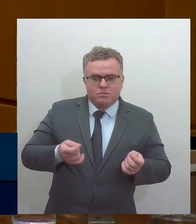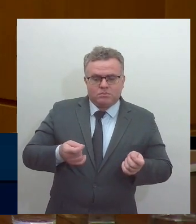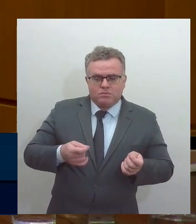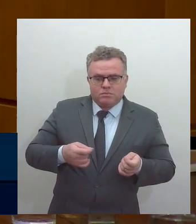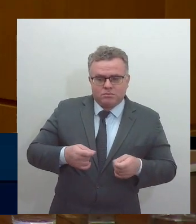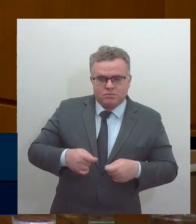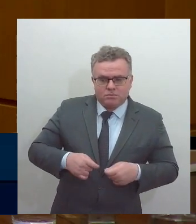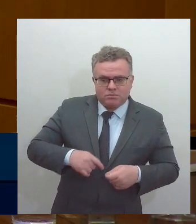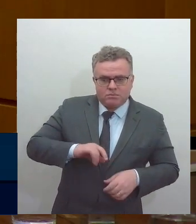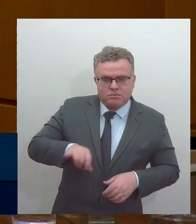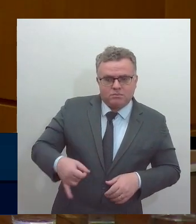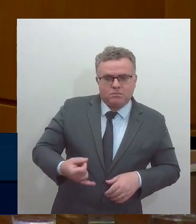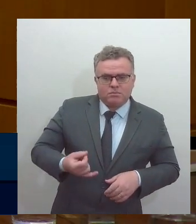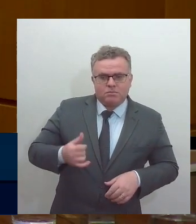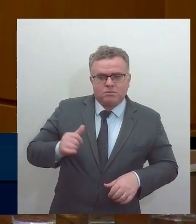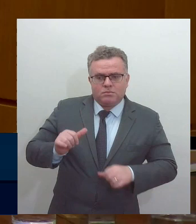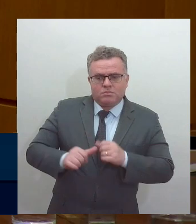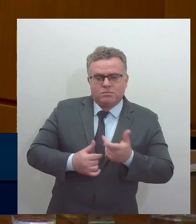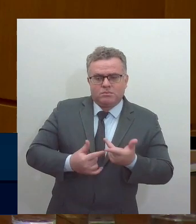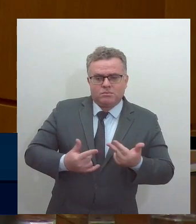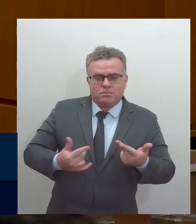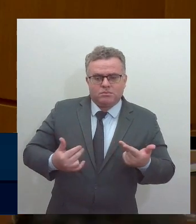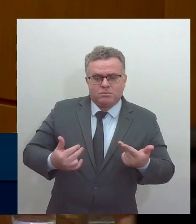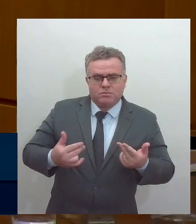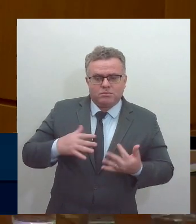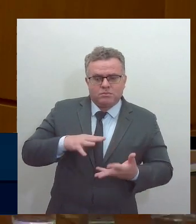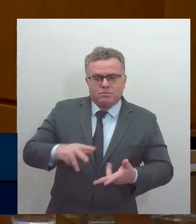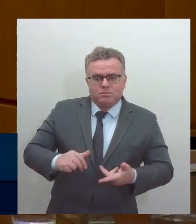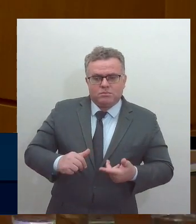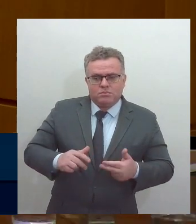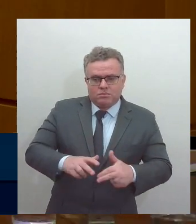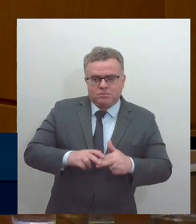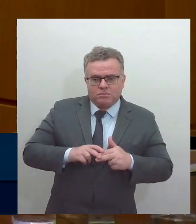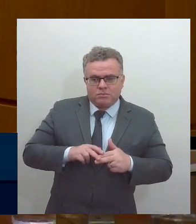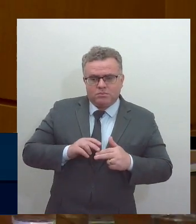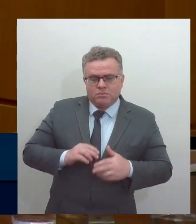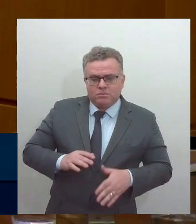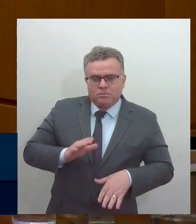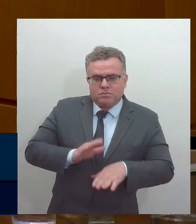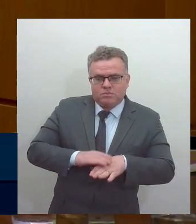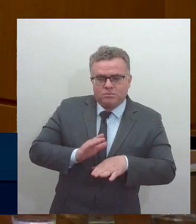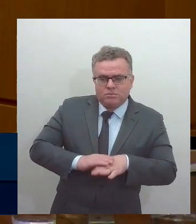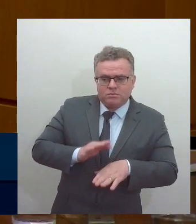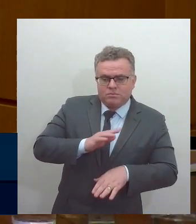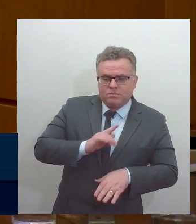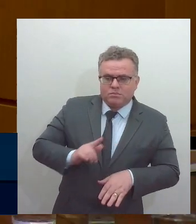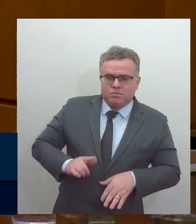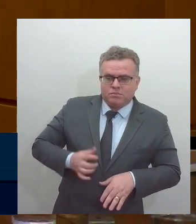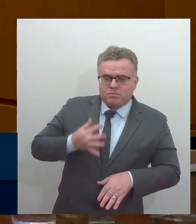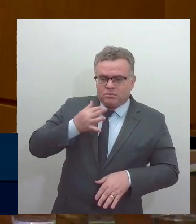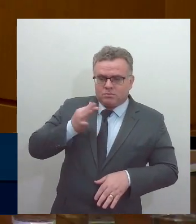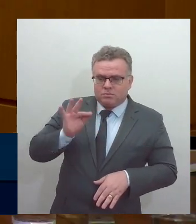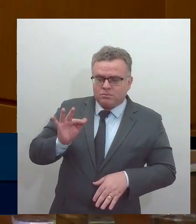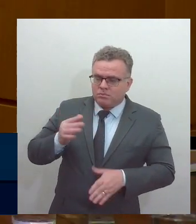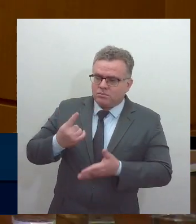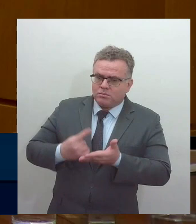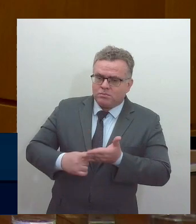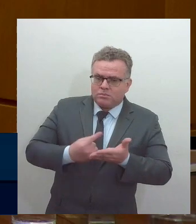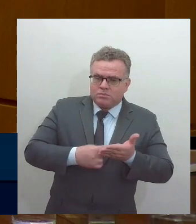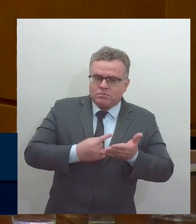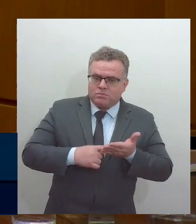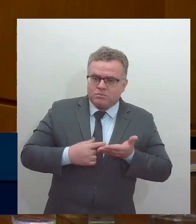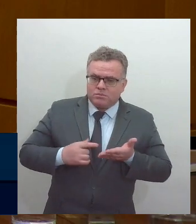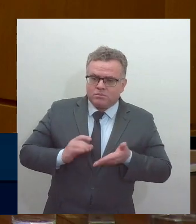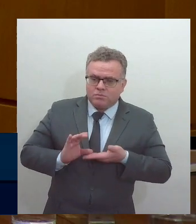esta arma que o nosso governador tem usado com os investimentos na educação do